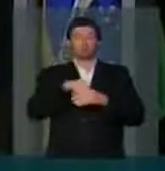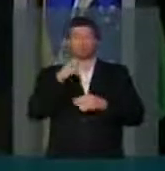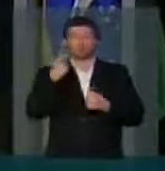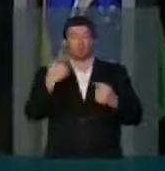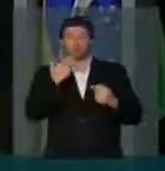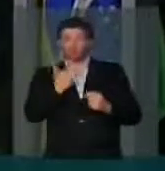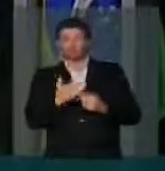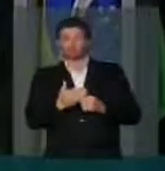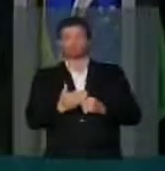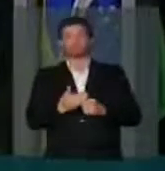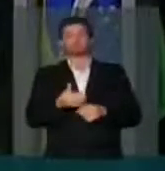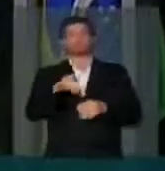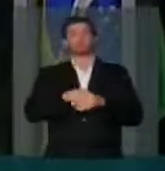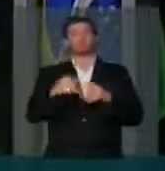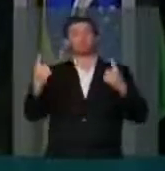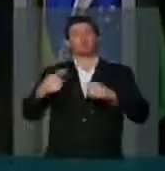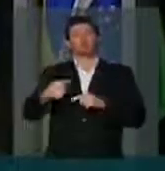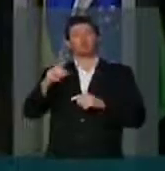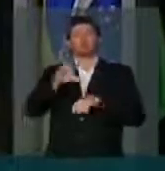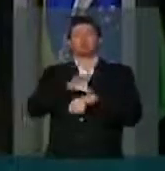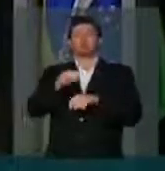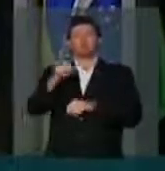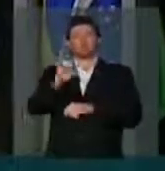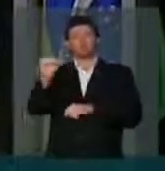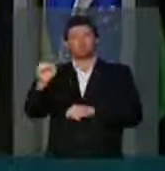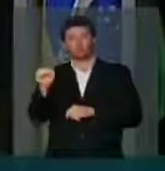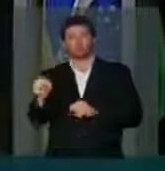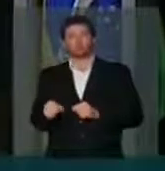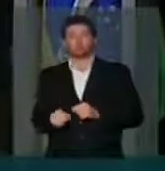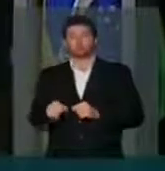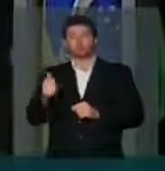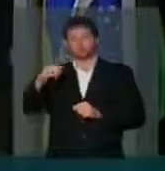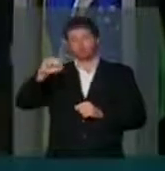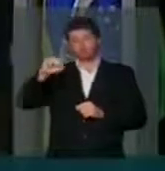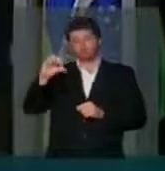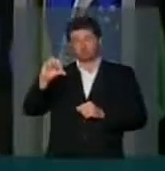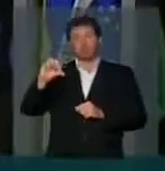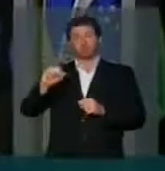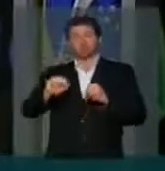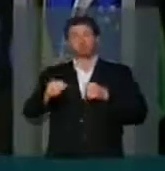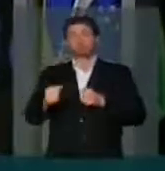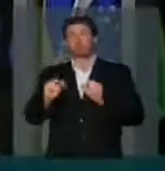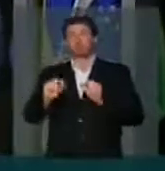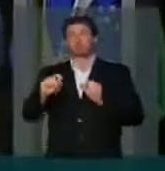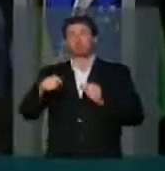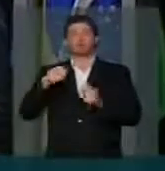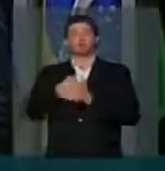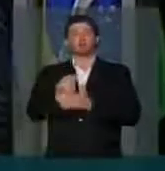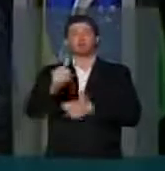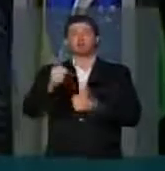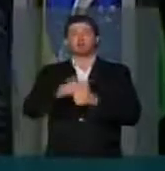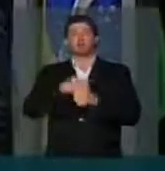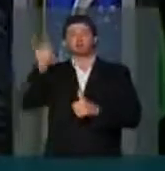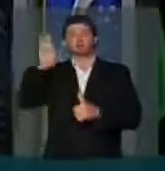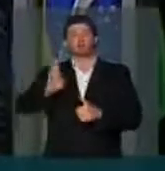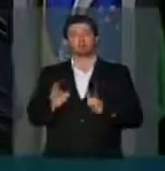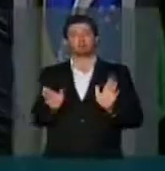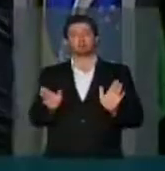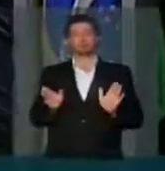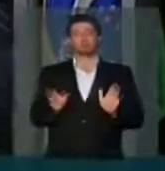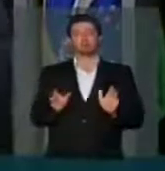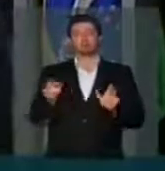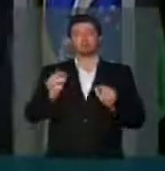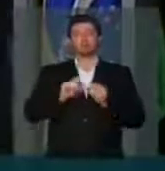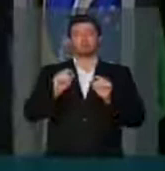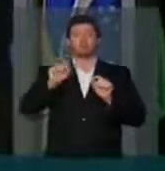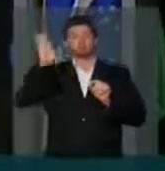nova Constituição que mudou o Brasil. Em 89, o PT defende o não pagamento da dívida brasileira, o que transformaria o